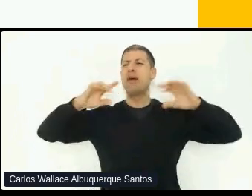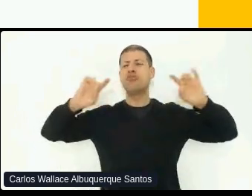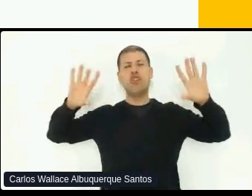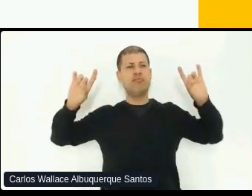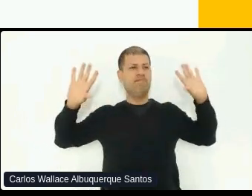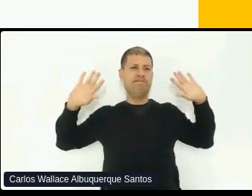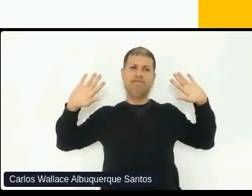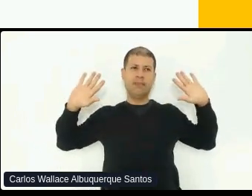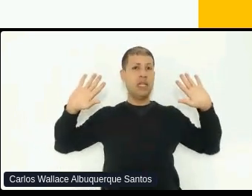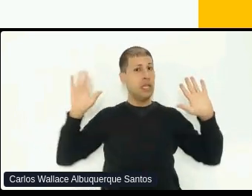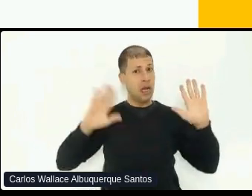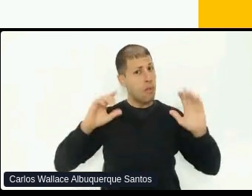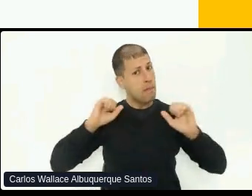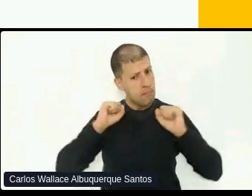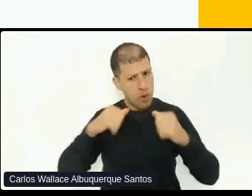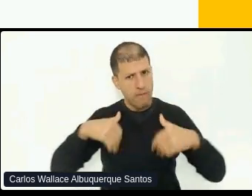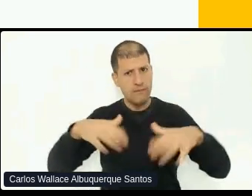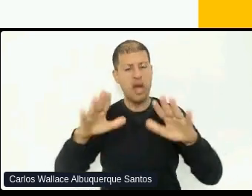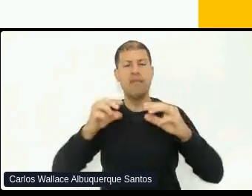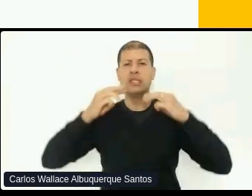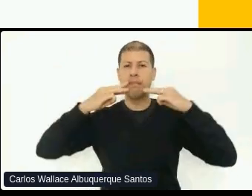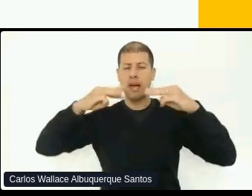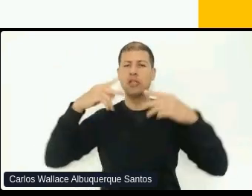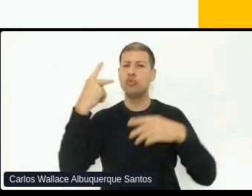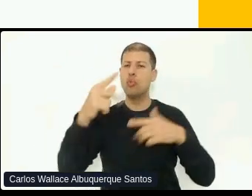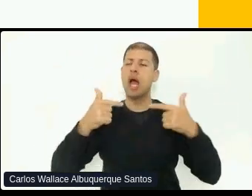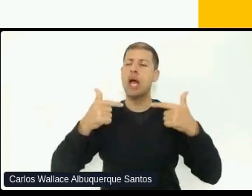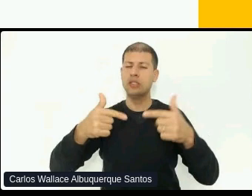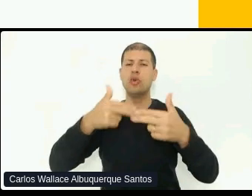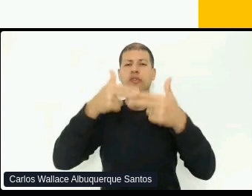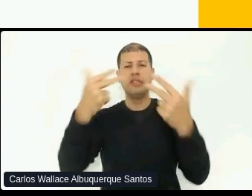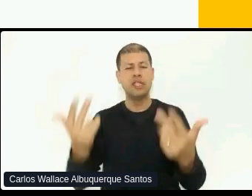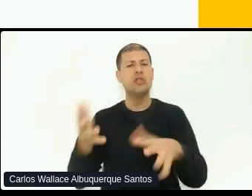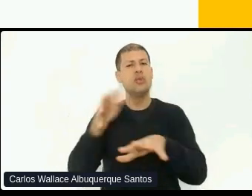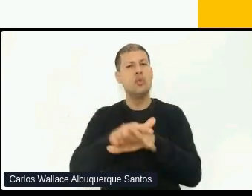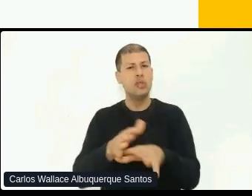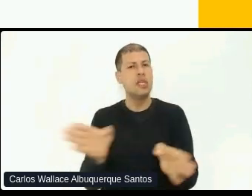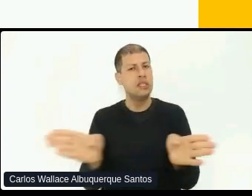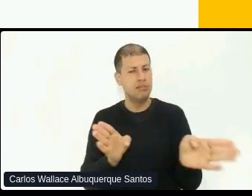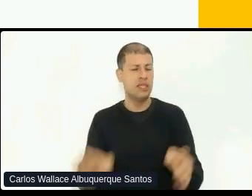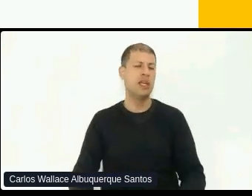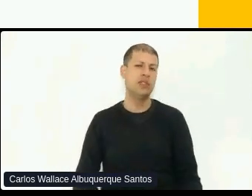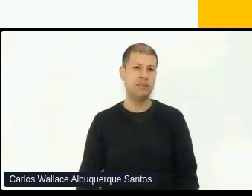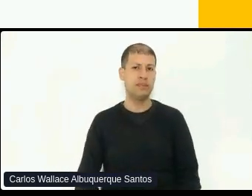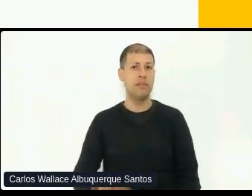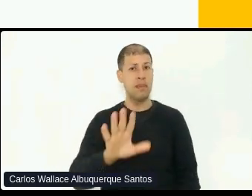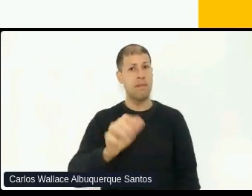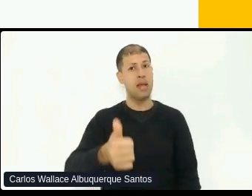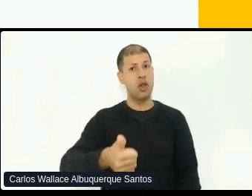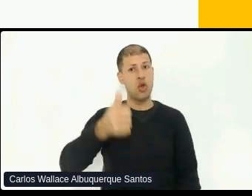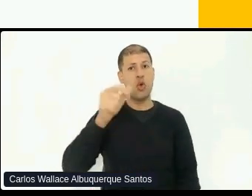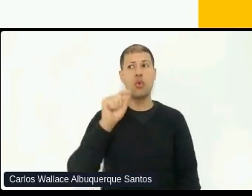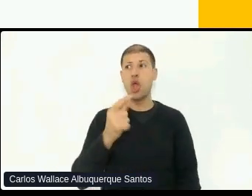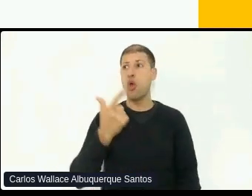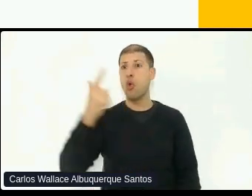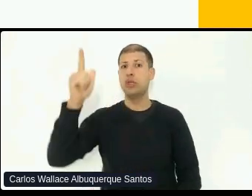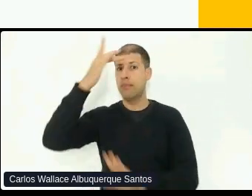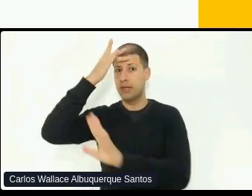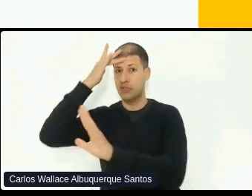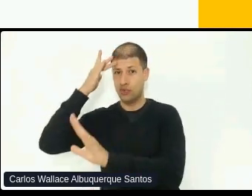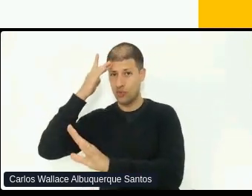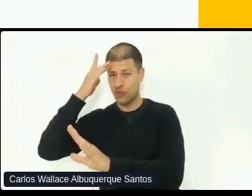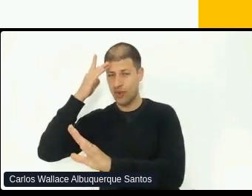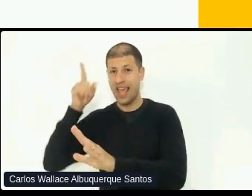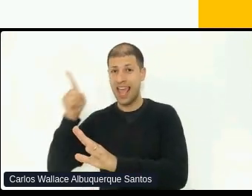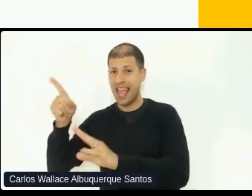fazer, você deve fazer marketing com as suas ações de diversidade, inclusão, acessibilidade. Claro que é melhor que outros façam marketing de você. Então